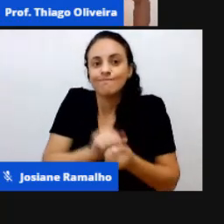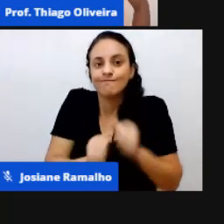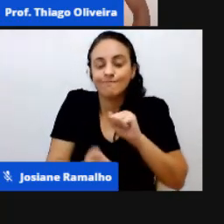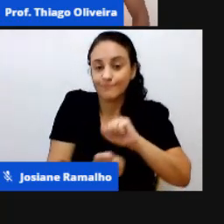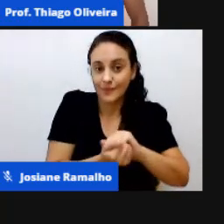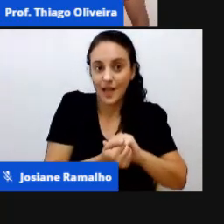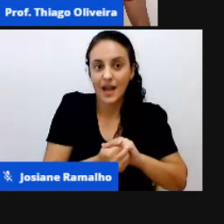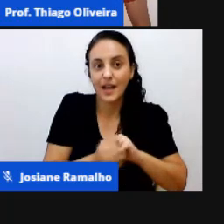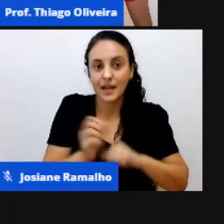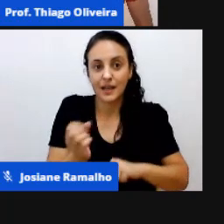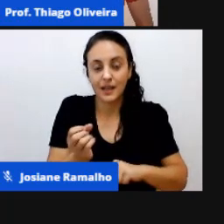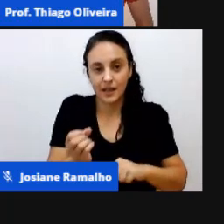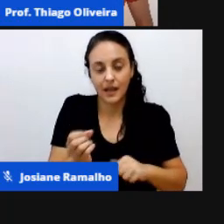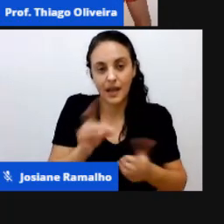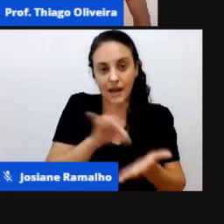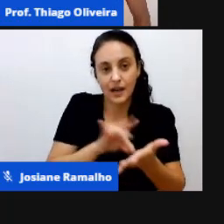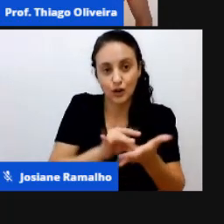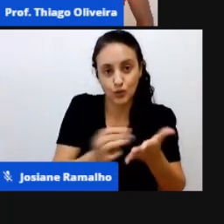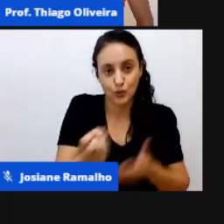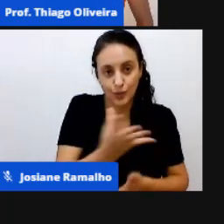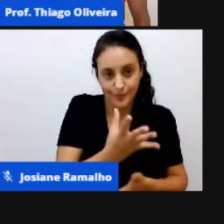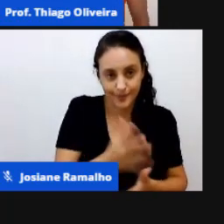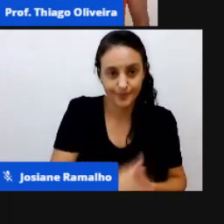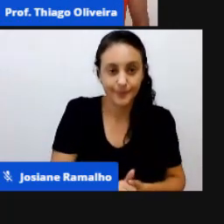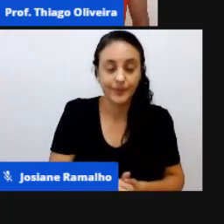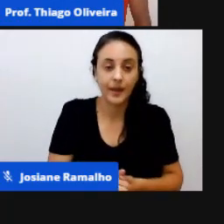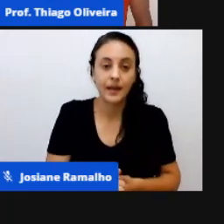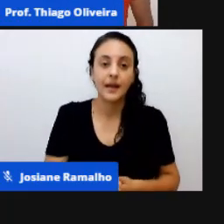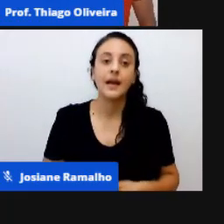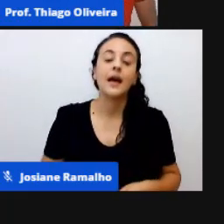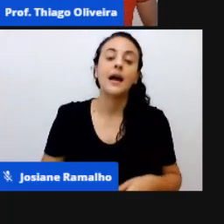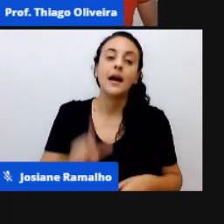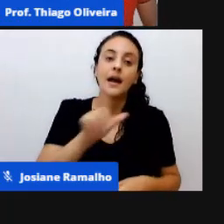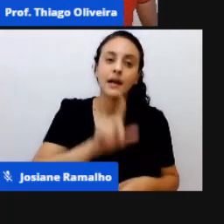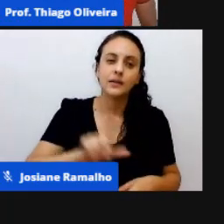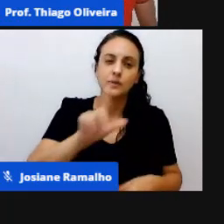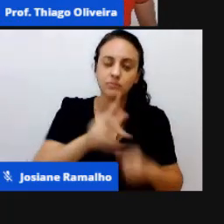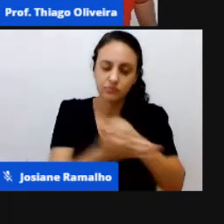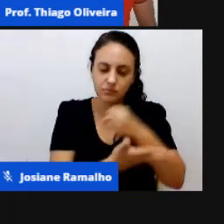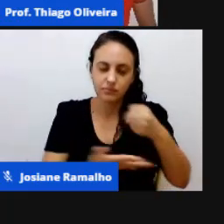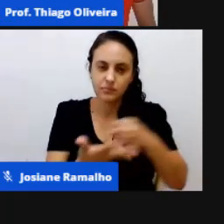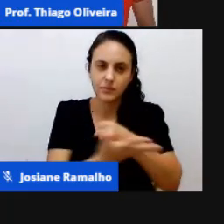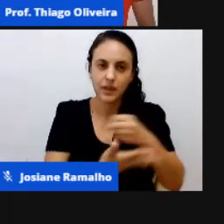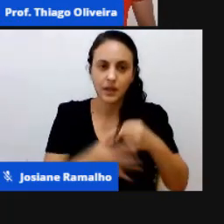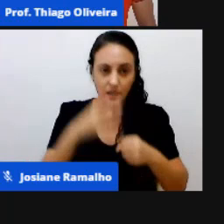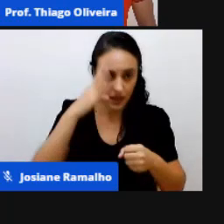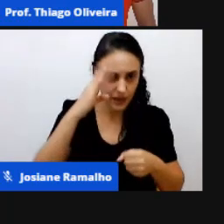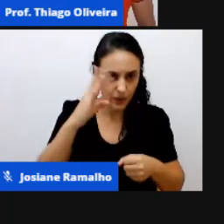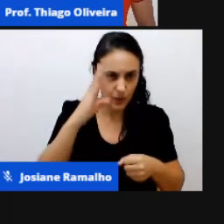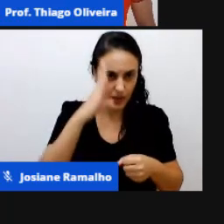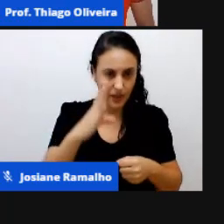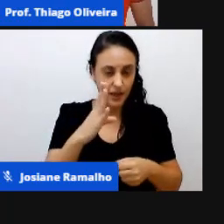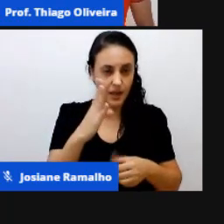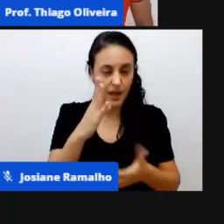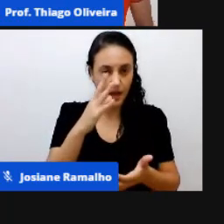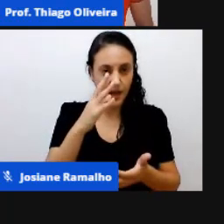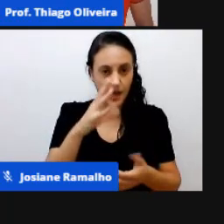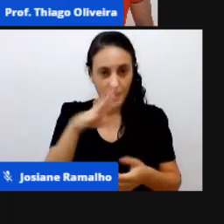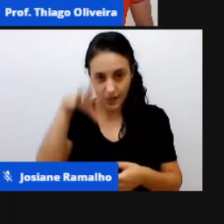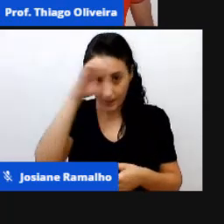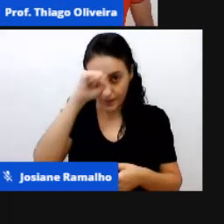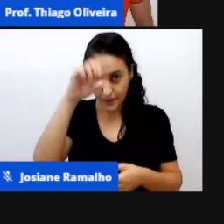A literatura especializada na teoria da aprendizagem, assim como os